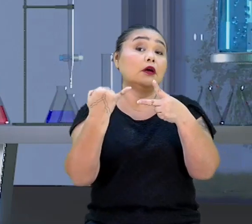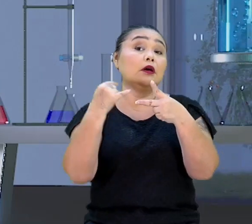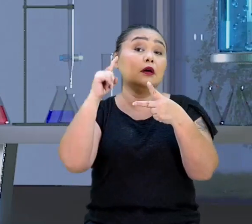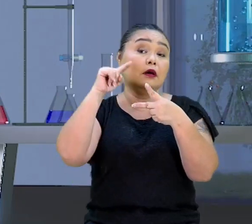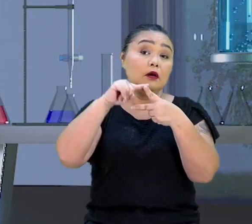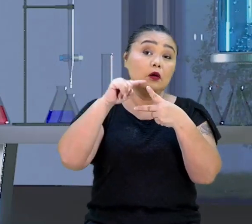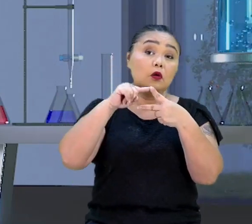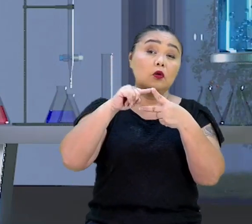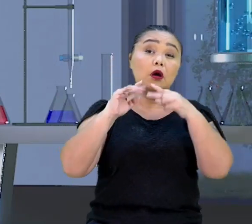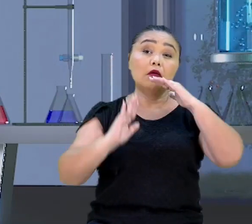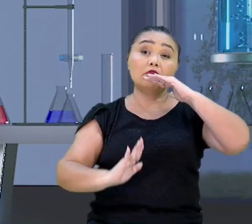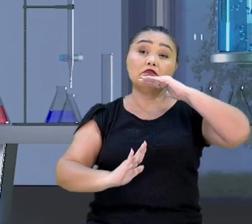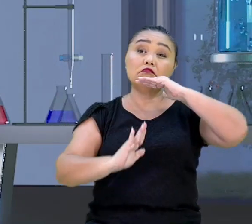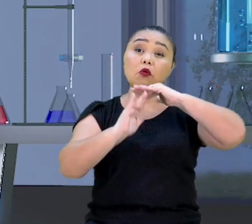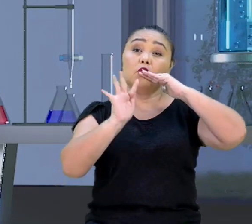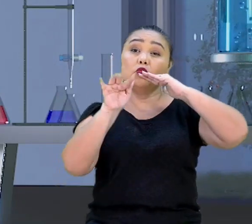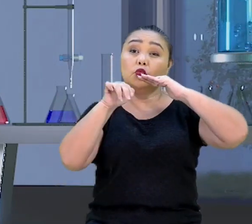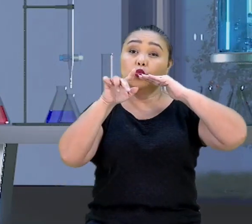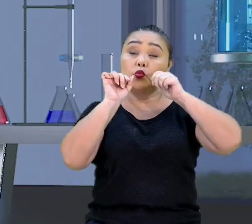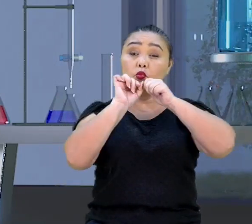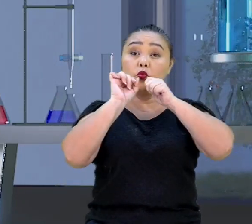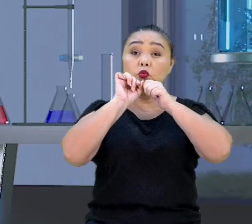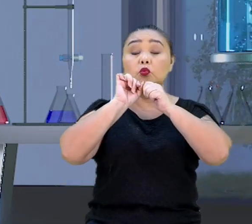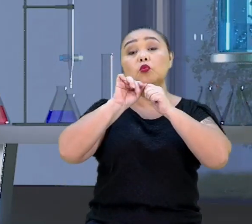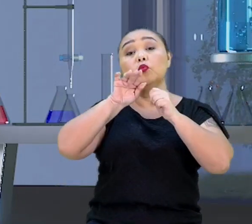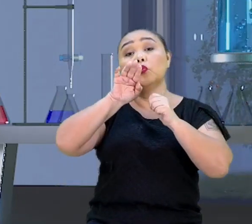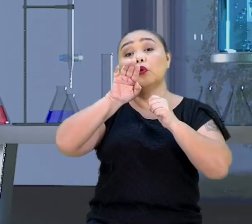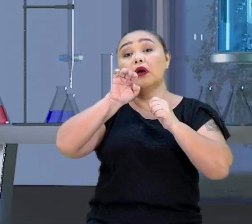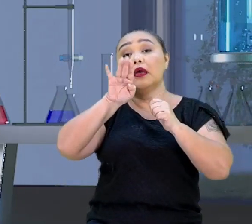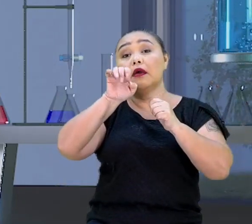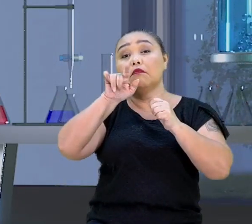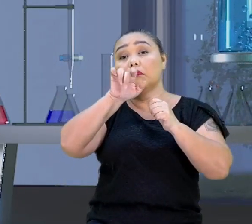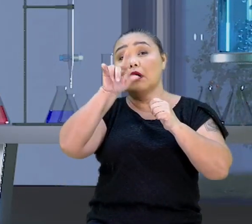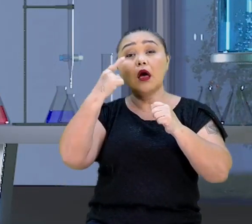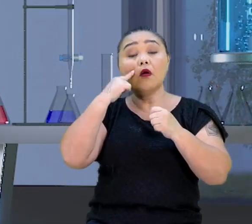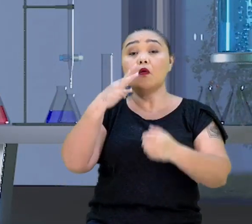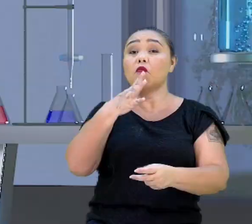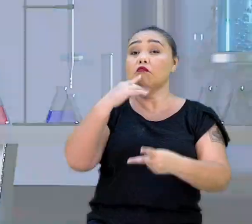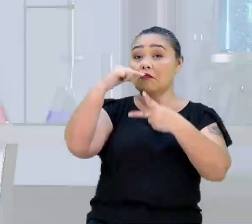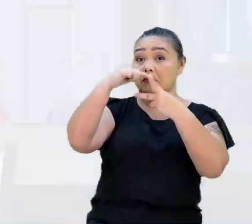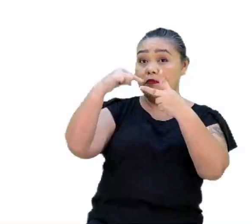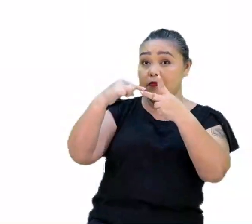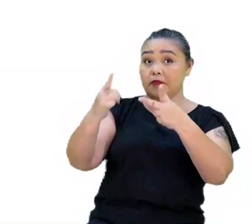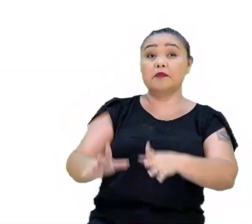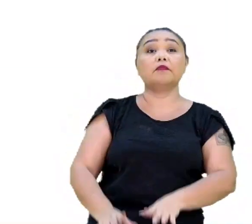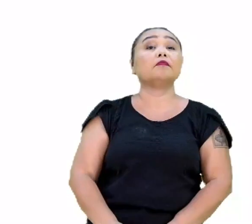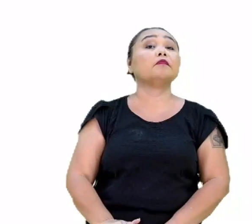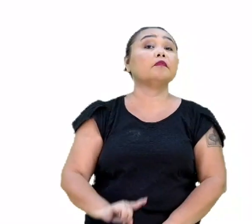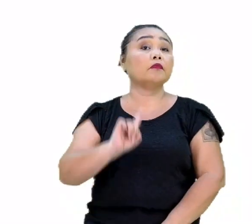são o ponto de fusão e o ponto de ebulição. Vamos lá para a gente conhecer eles?